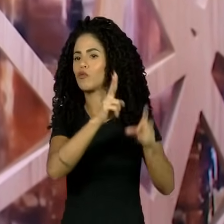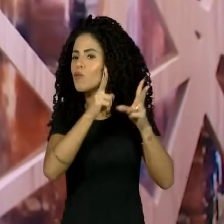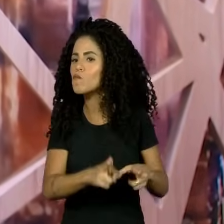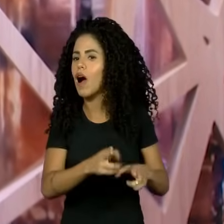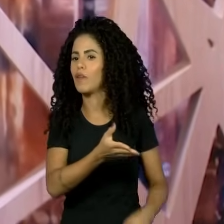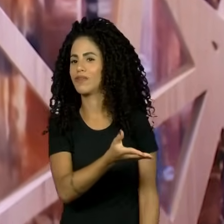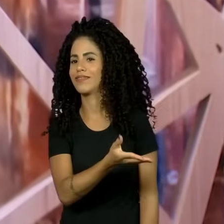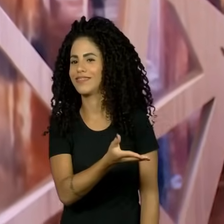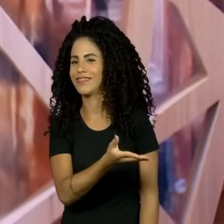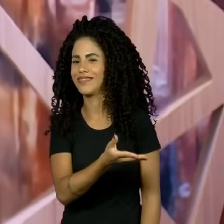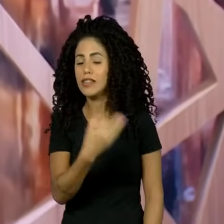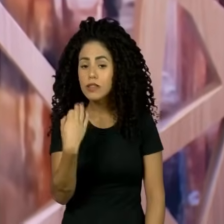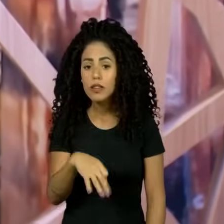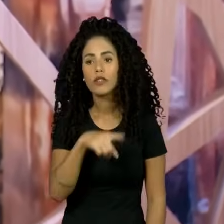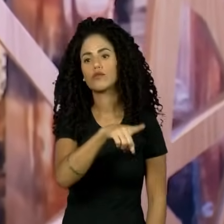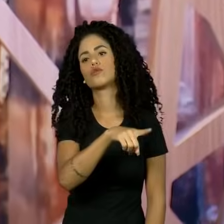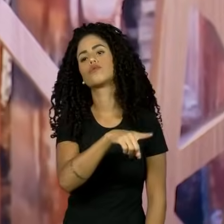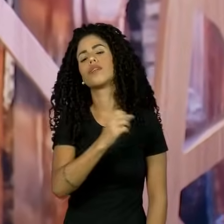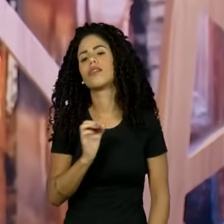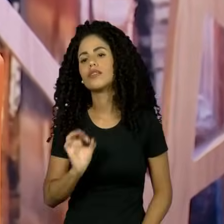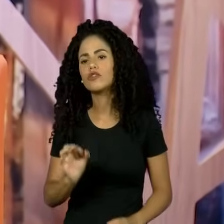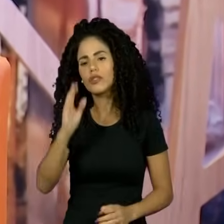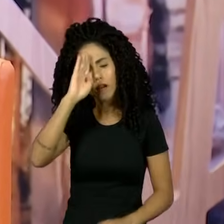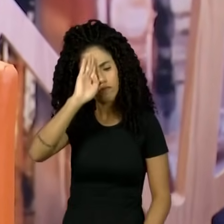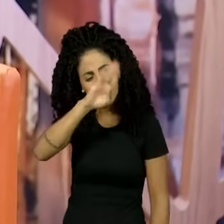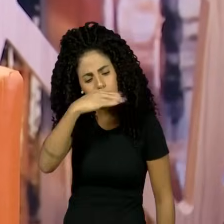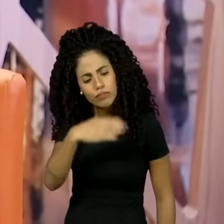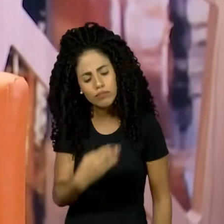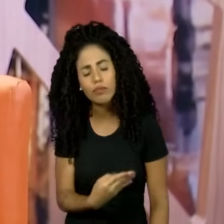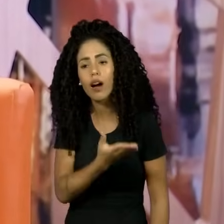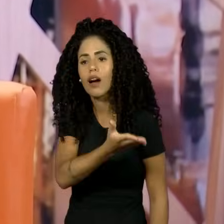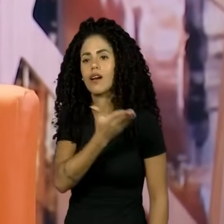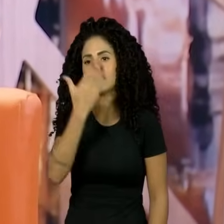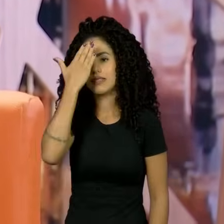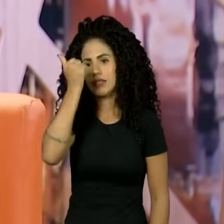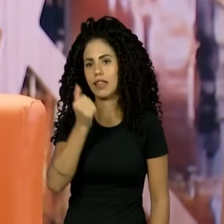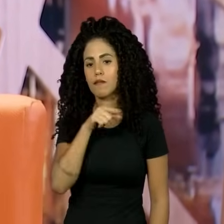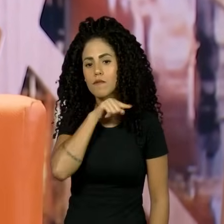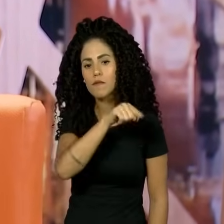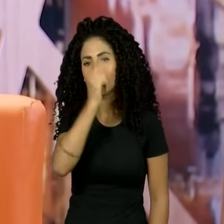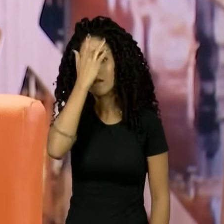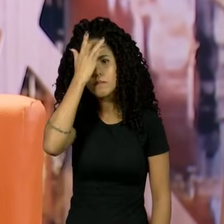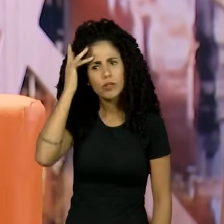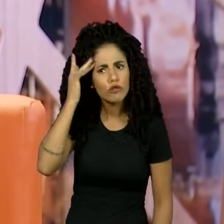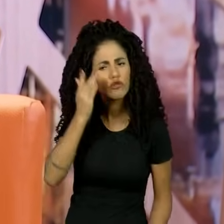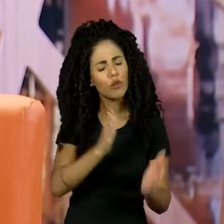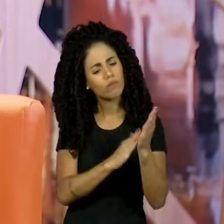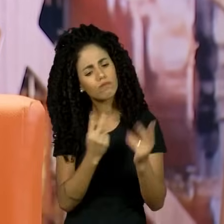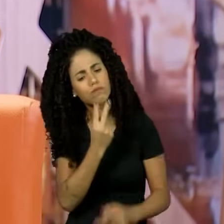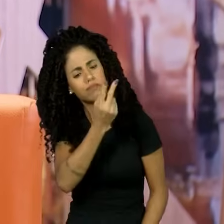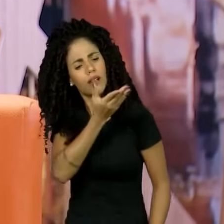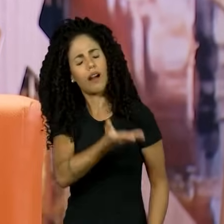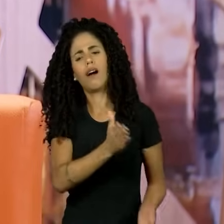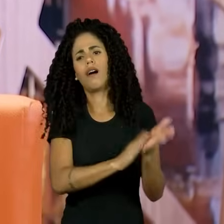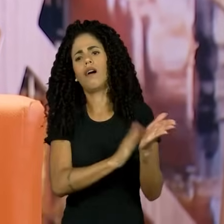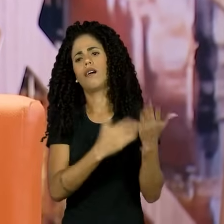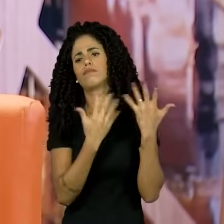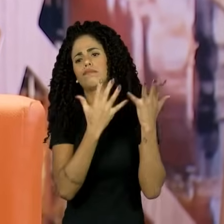título honorário, né? É um título de honra. Ou seja, você atribui a alguém um valor